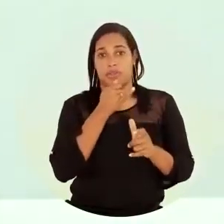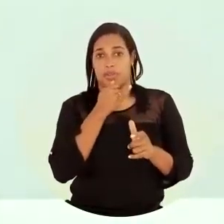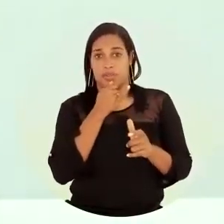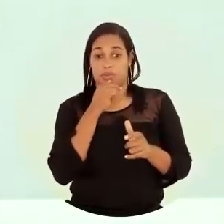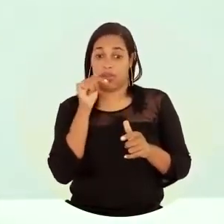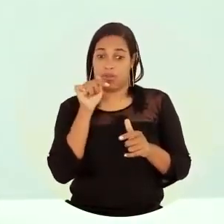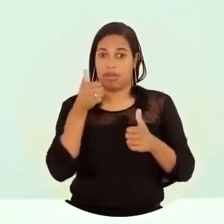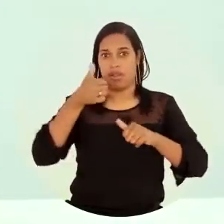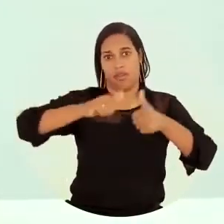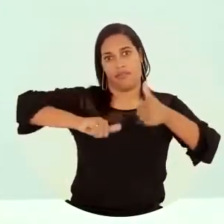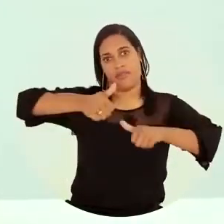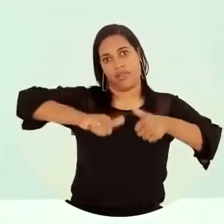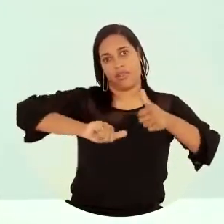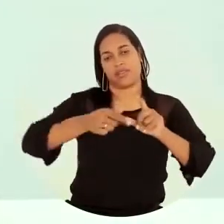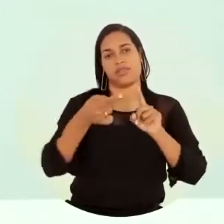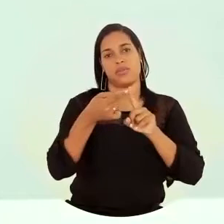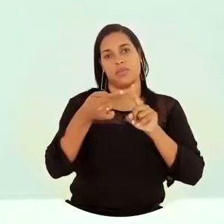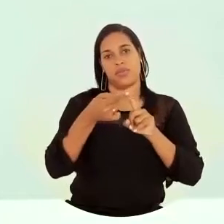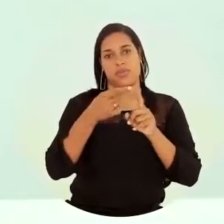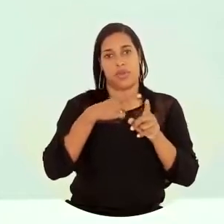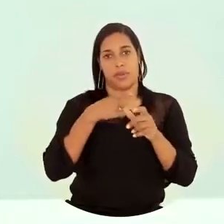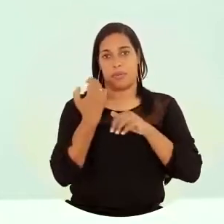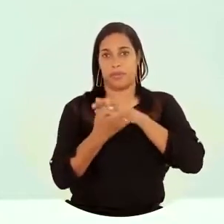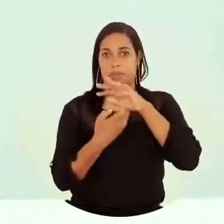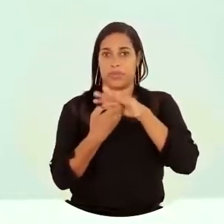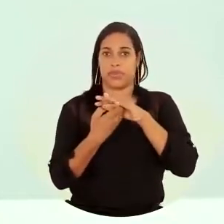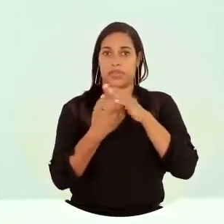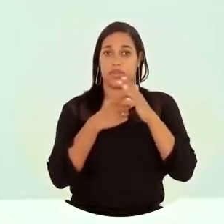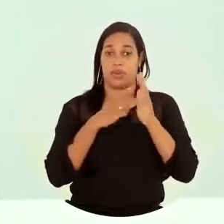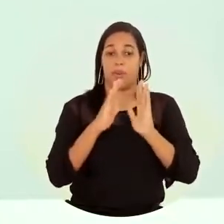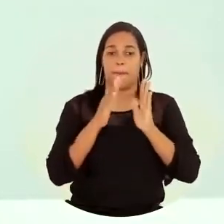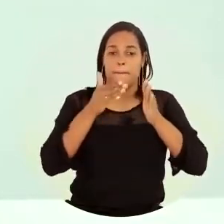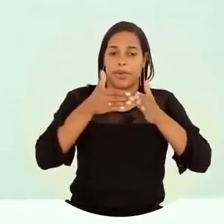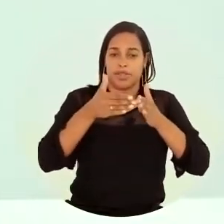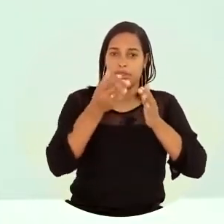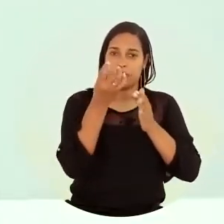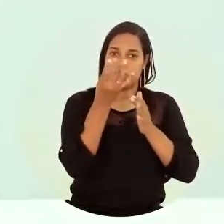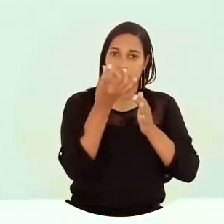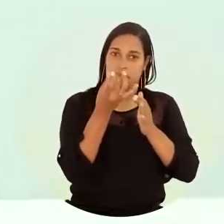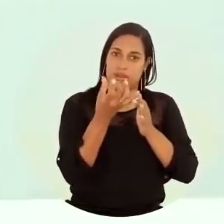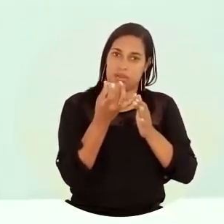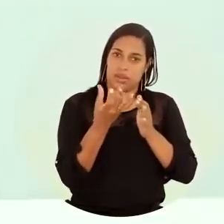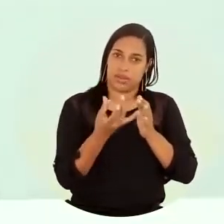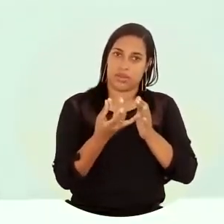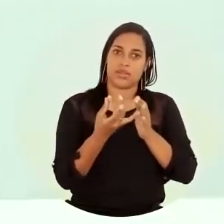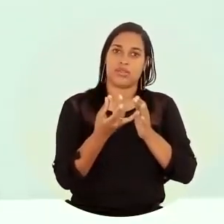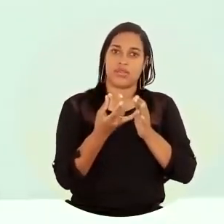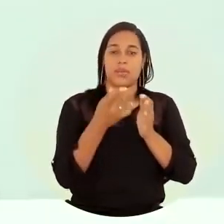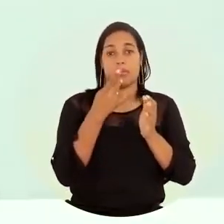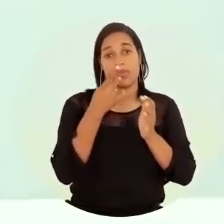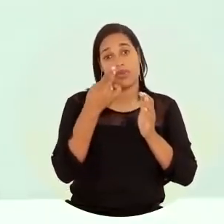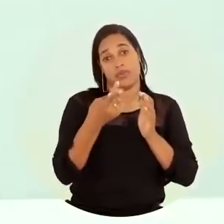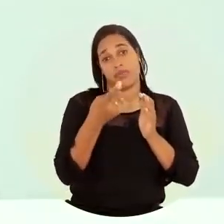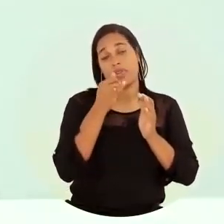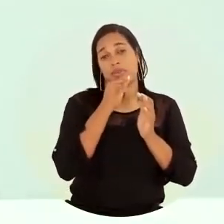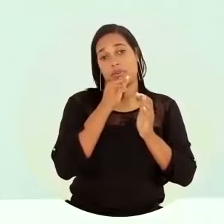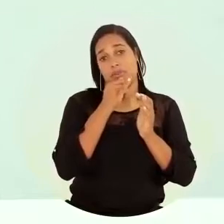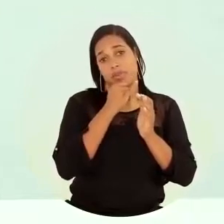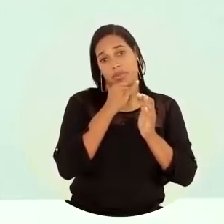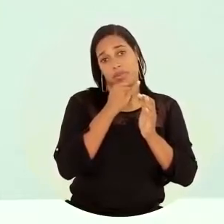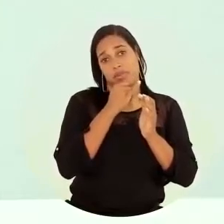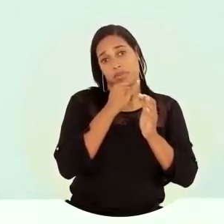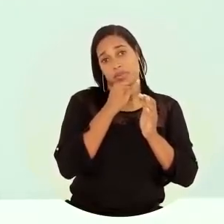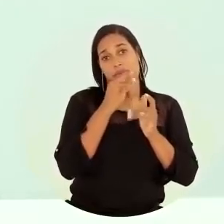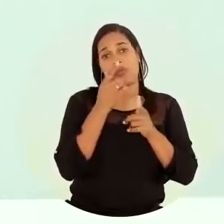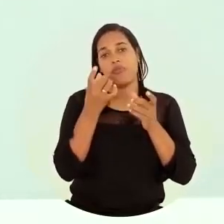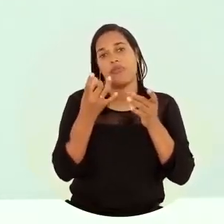por exemplo, no caso de um vendedor, que ele tem uma meta, esse vendedor, essa vendedora tem uma meta de vender 1% a mais